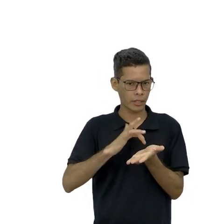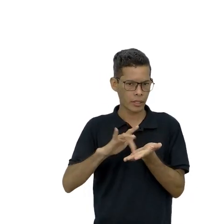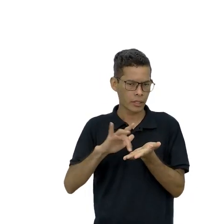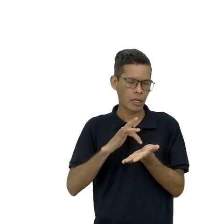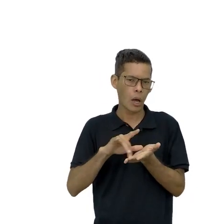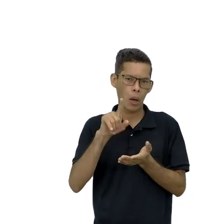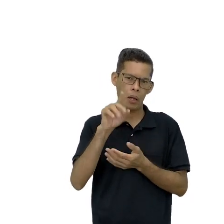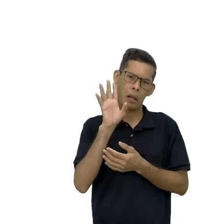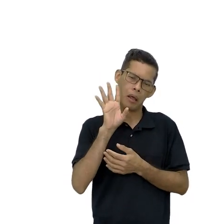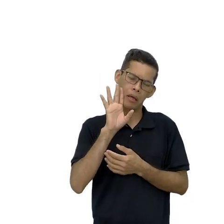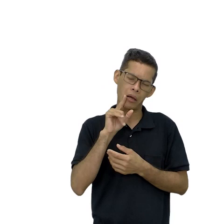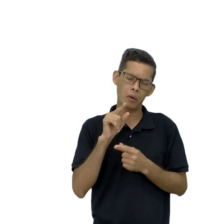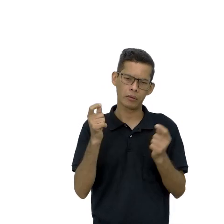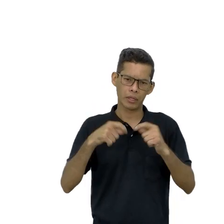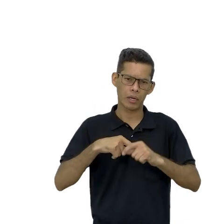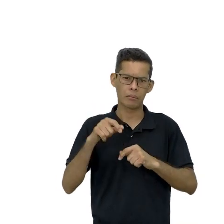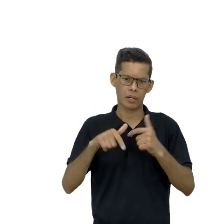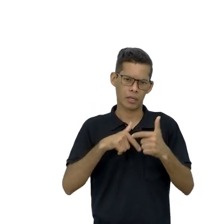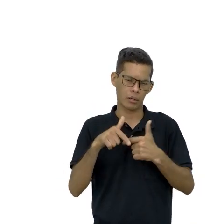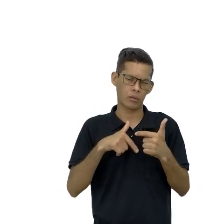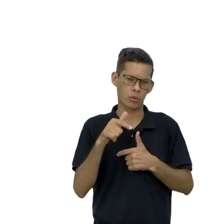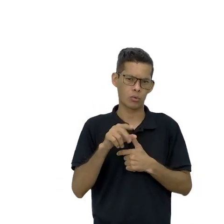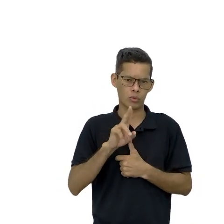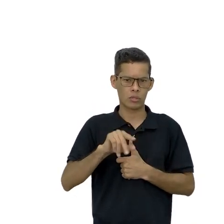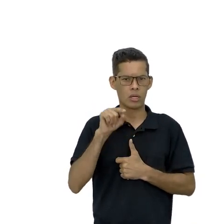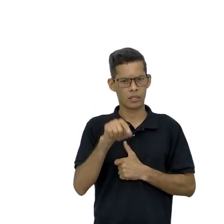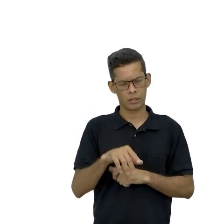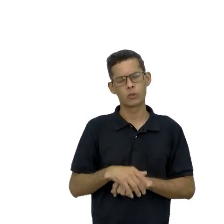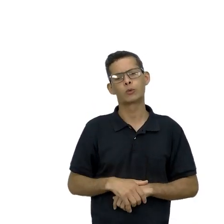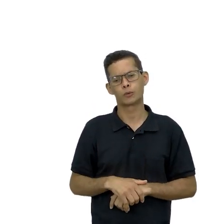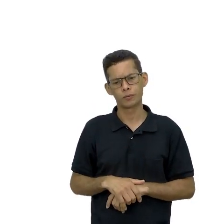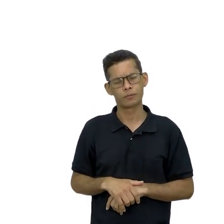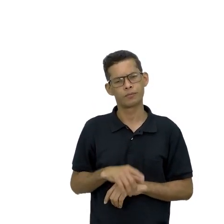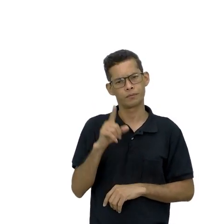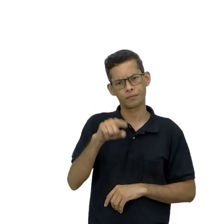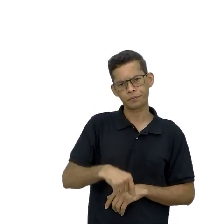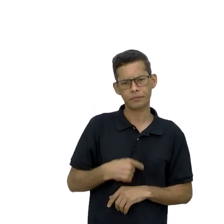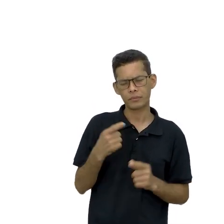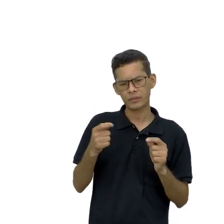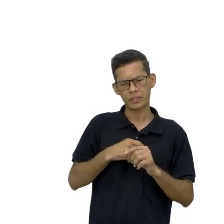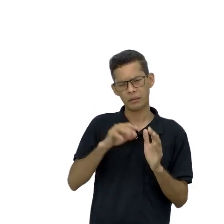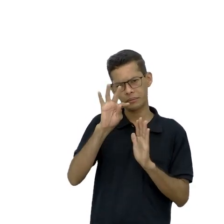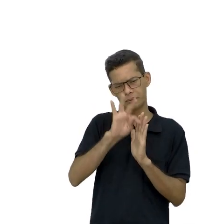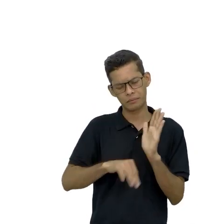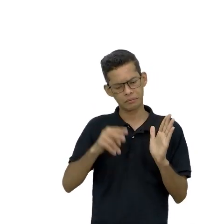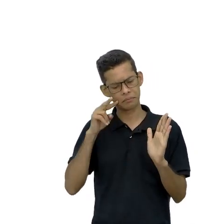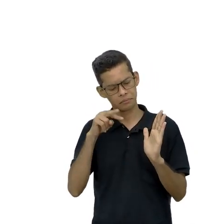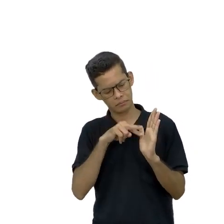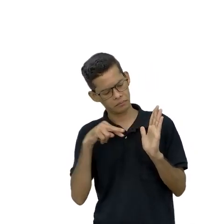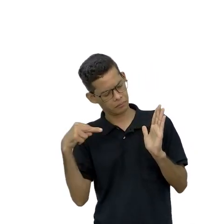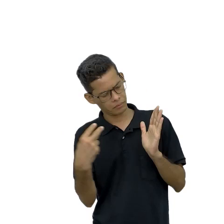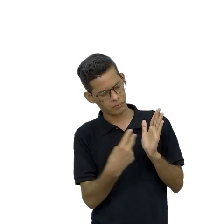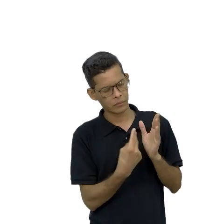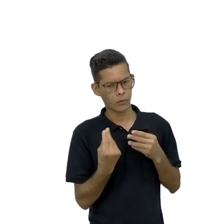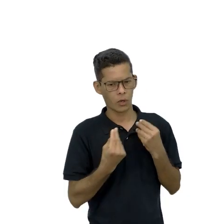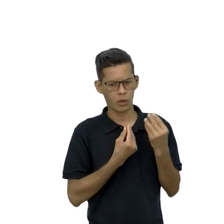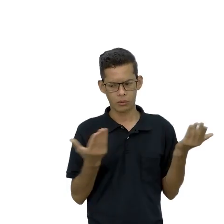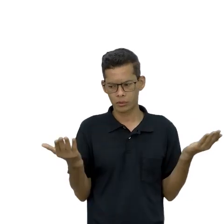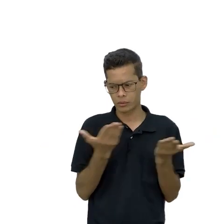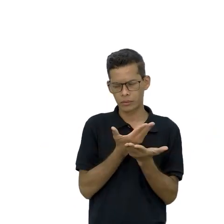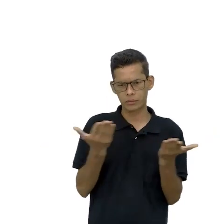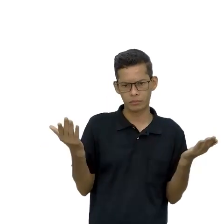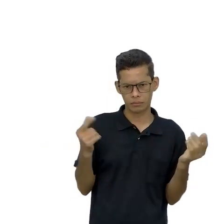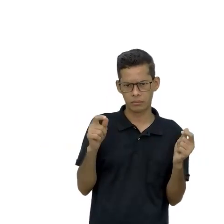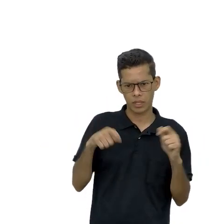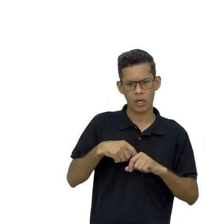E pronto, eu acho que dá para fazer aqui já um olhar, né, sobre os textos e como tratá-los, né? Podemos